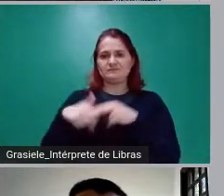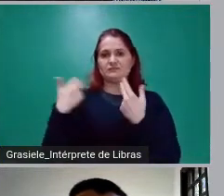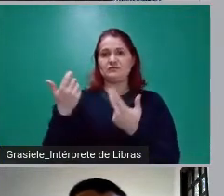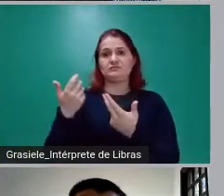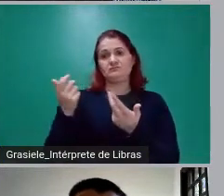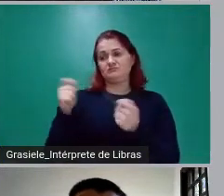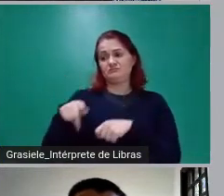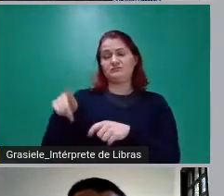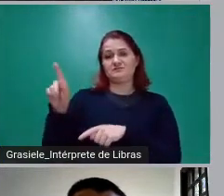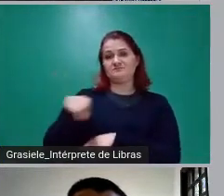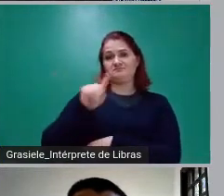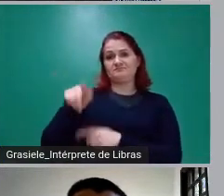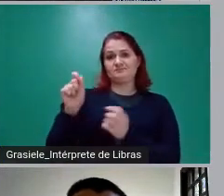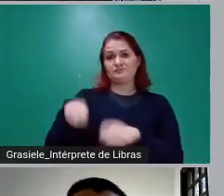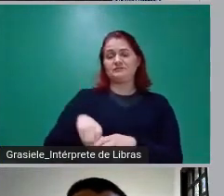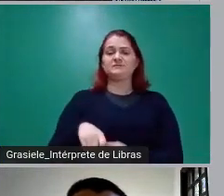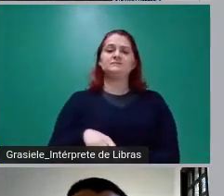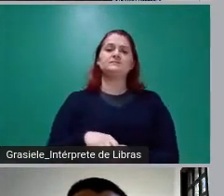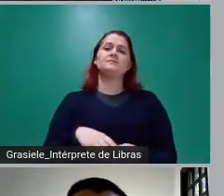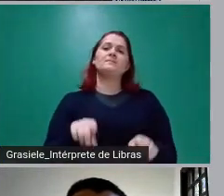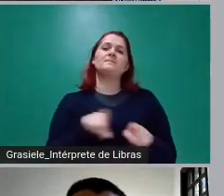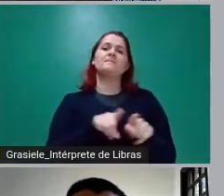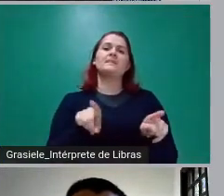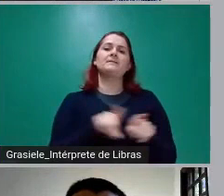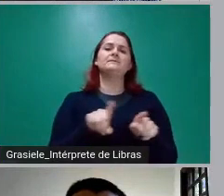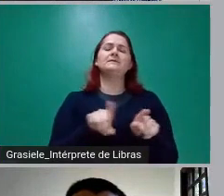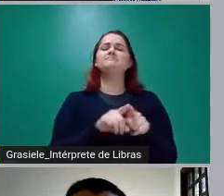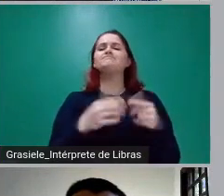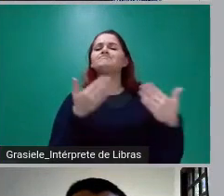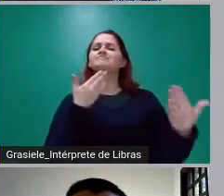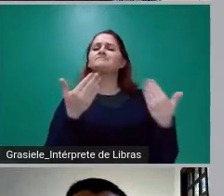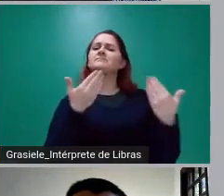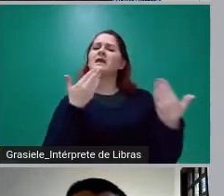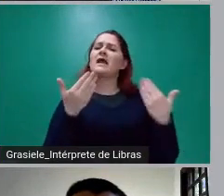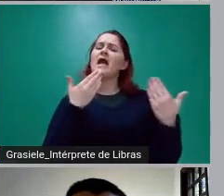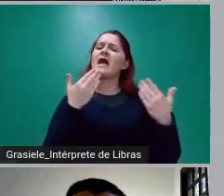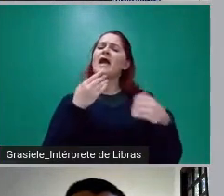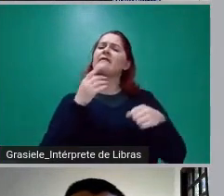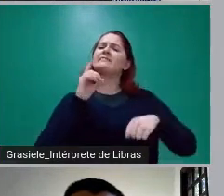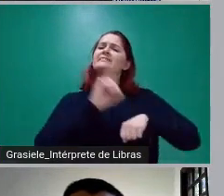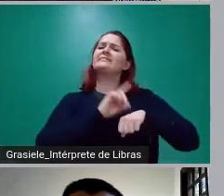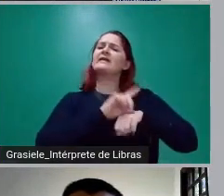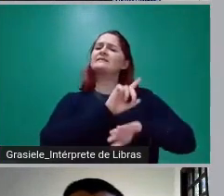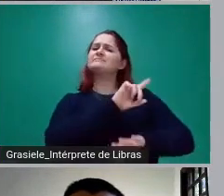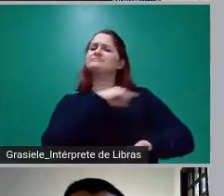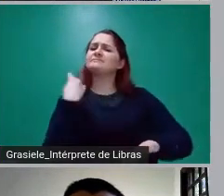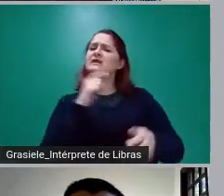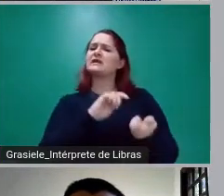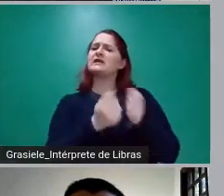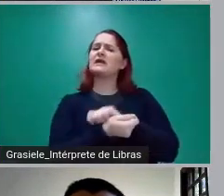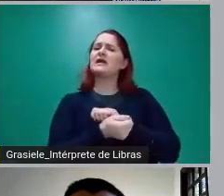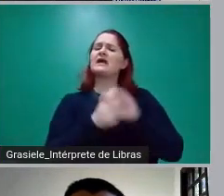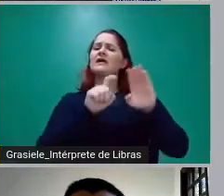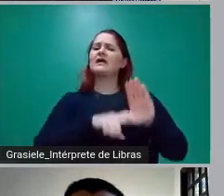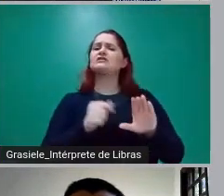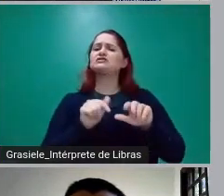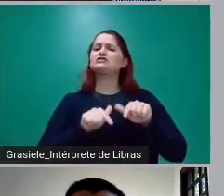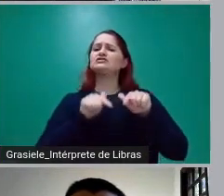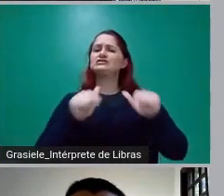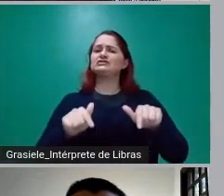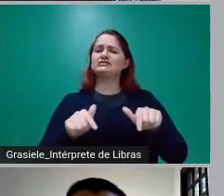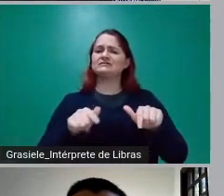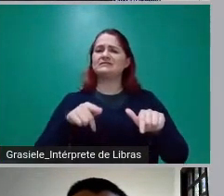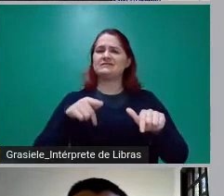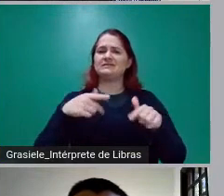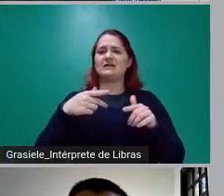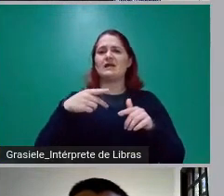efeito. Suspeita de prescrição da dívida externa e conversão dessa dívida em títulos podres. Aí a gente já está entrando no plano Brady, já